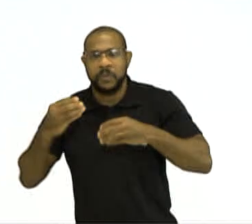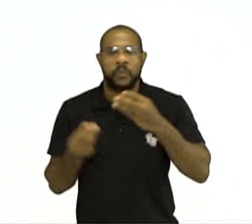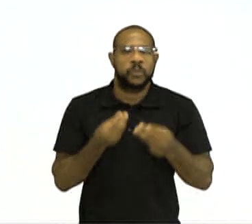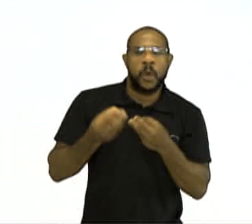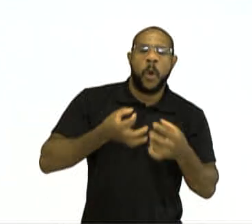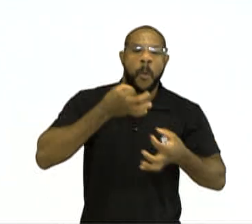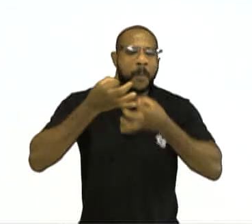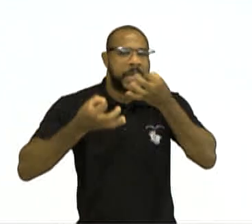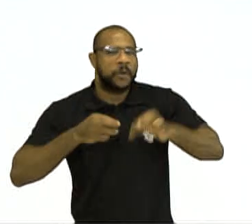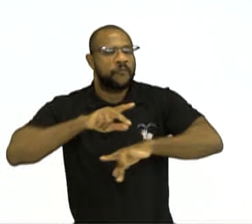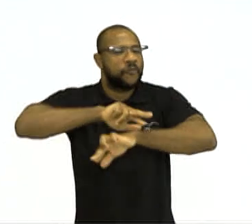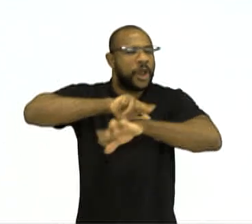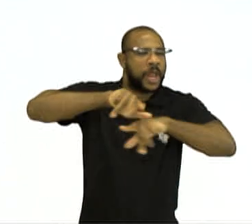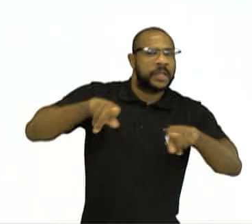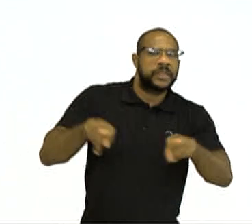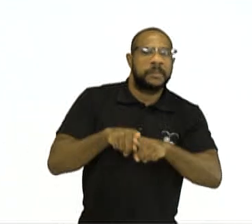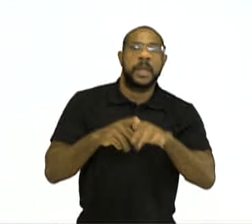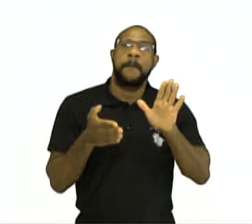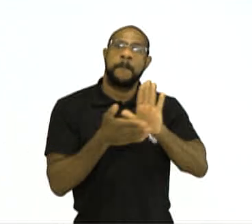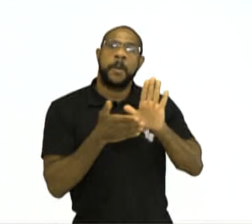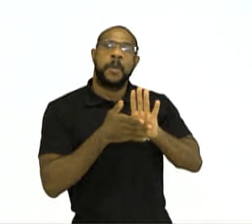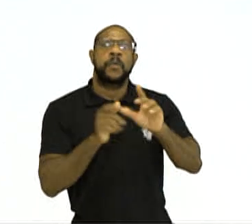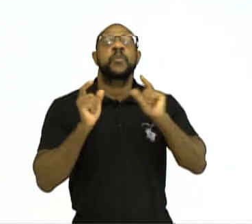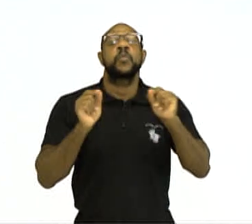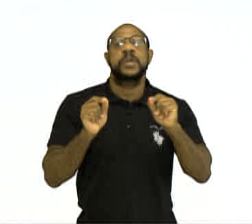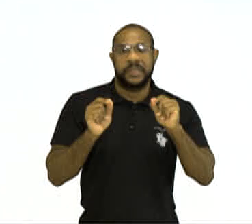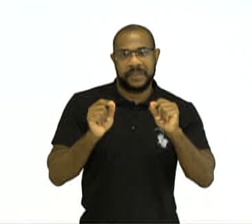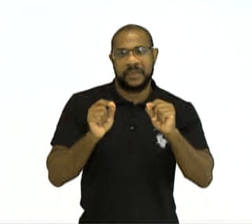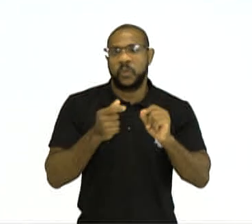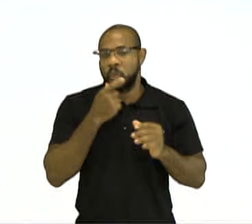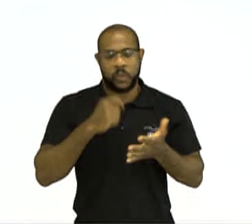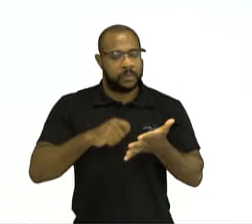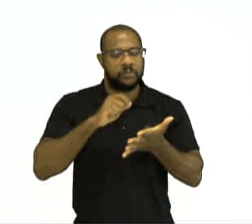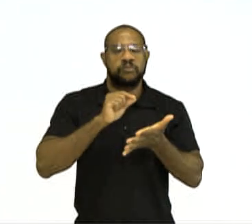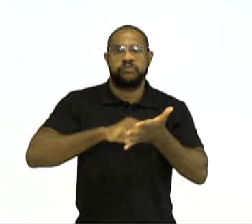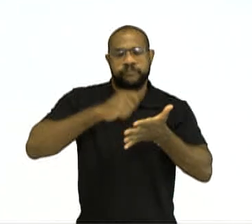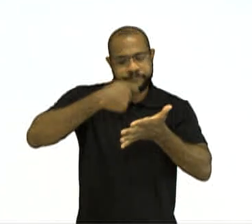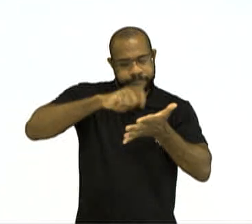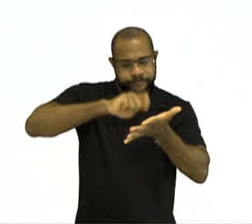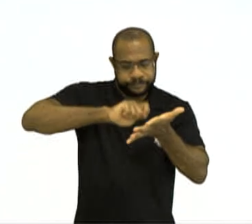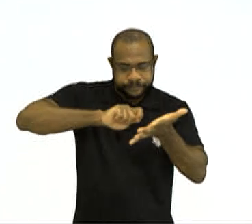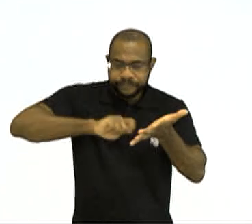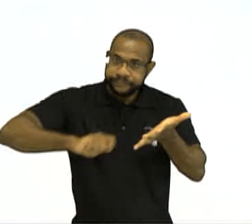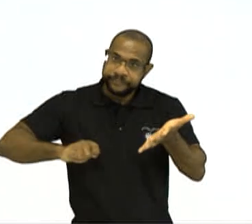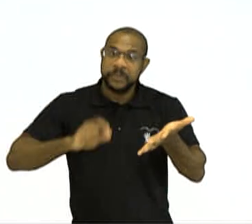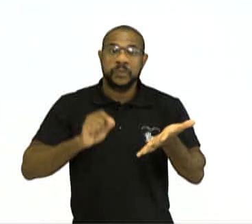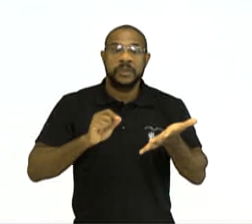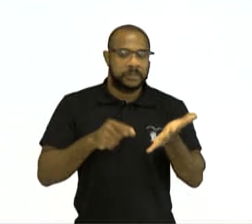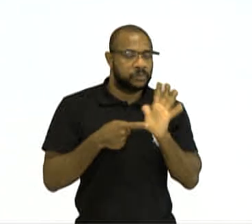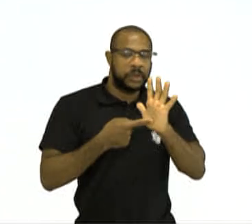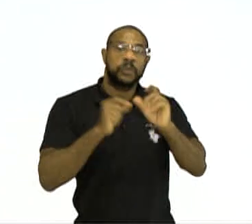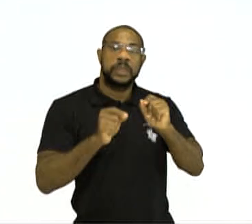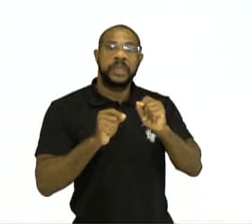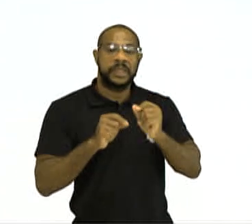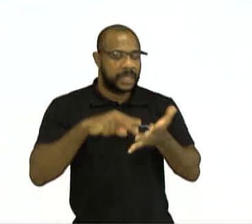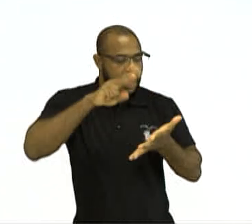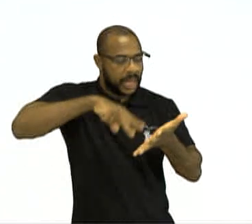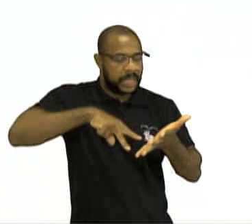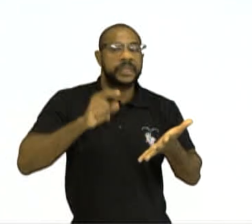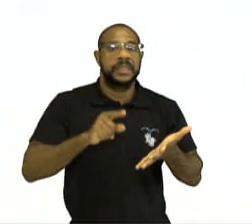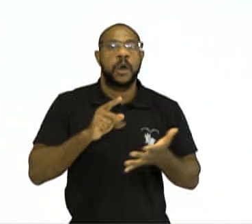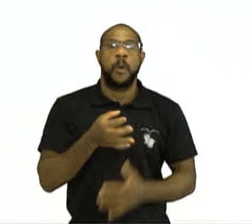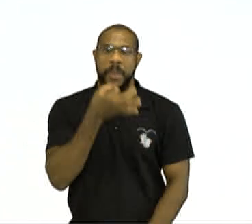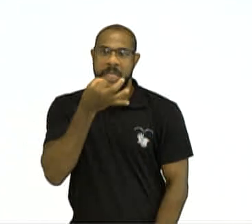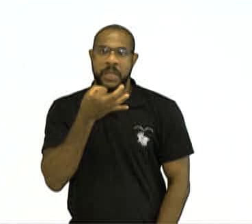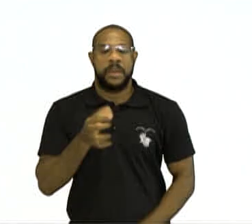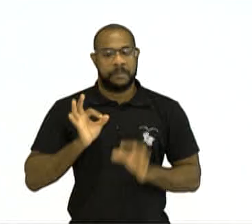vista e o propósito do autor destes textos é sempre convencer o leitor de que sua opinião é a mais